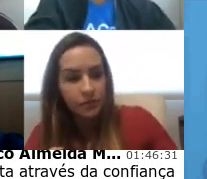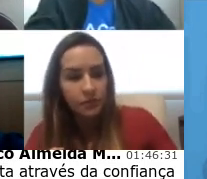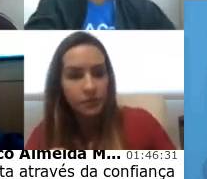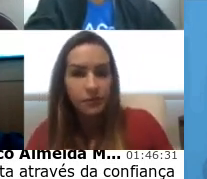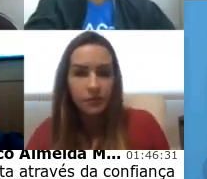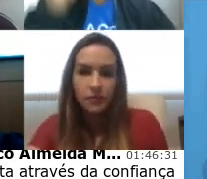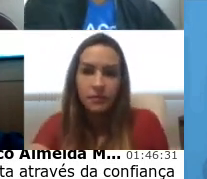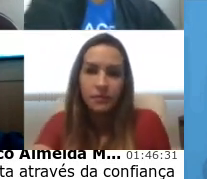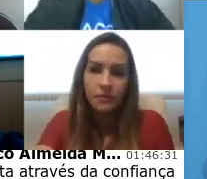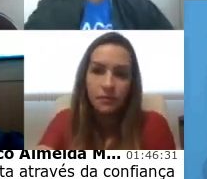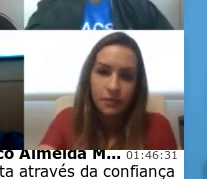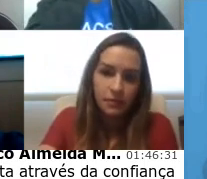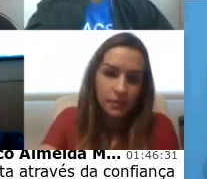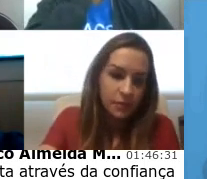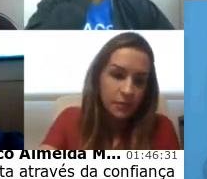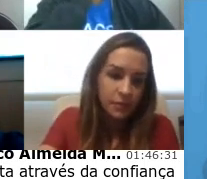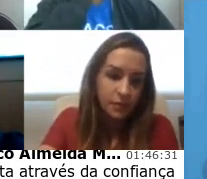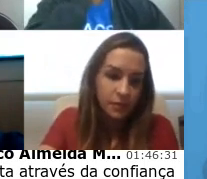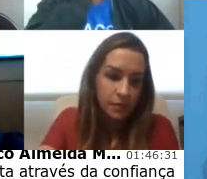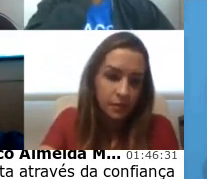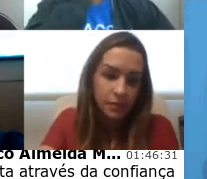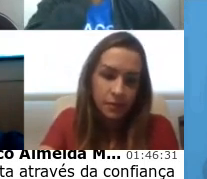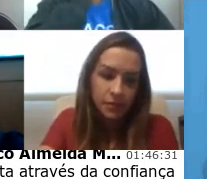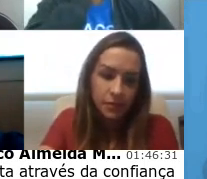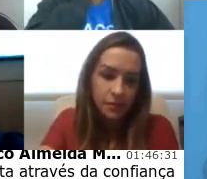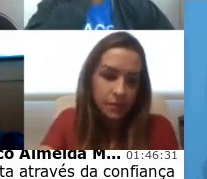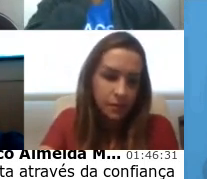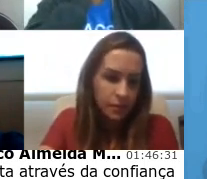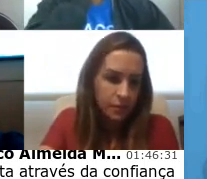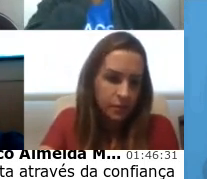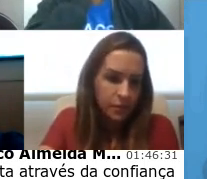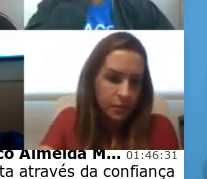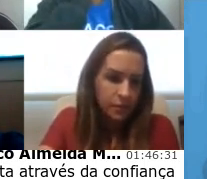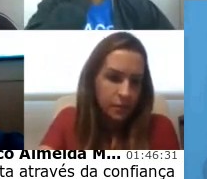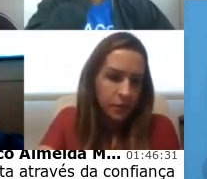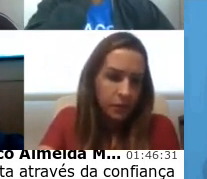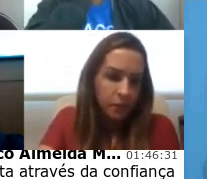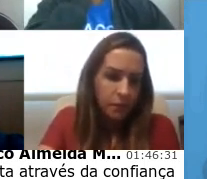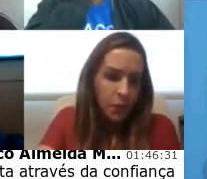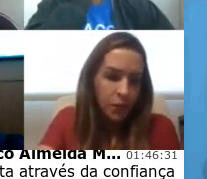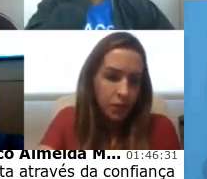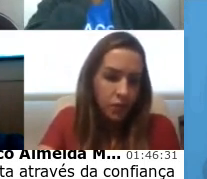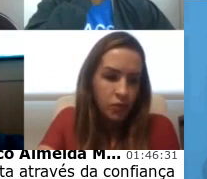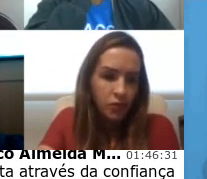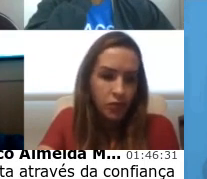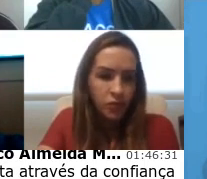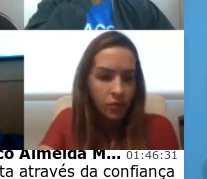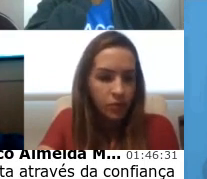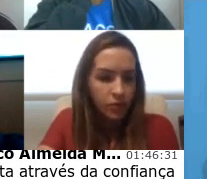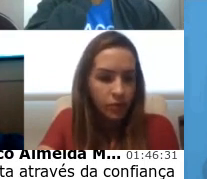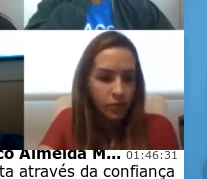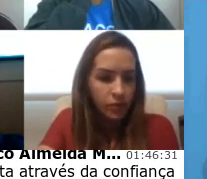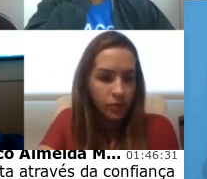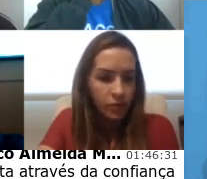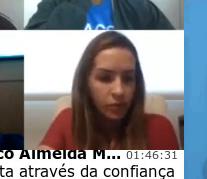alcoólatra o que fazer se ele volta a tossir tem que pesquisar de novo encaminhar para o médico para o médico solicitar